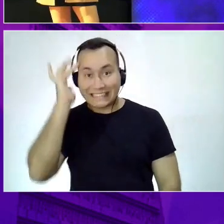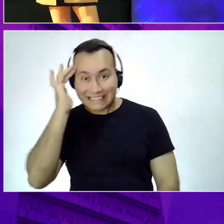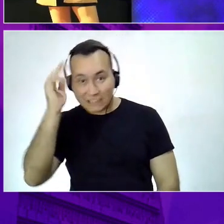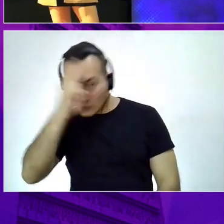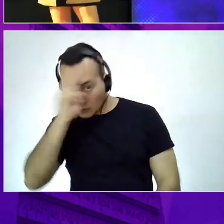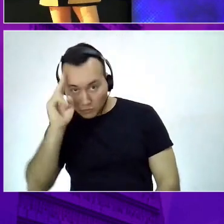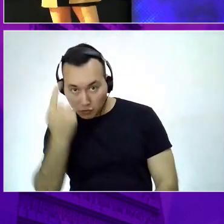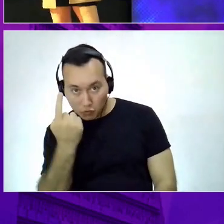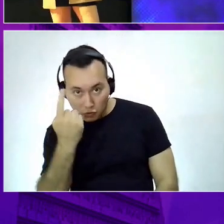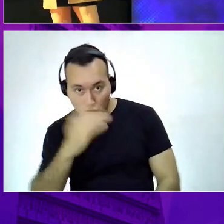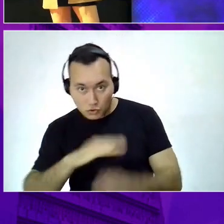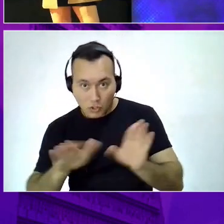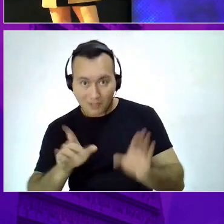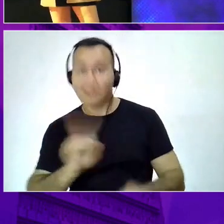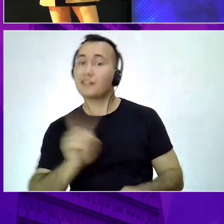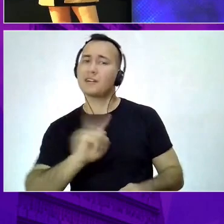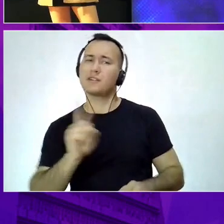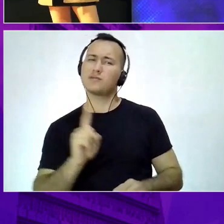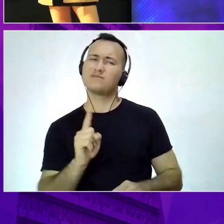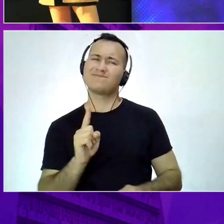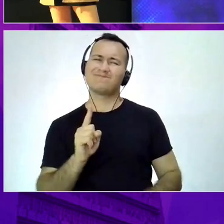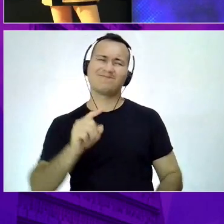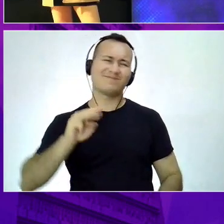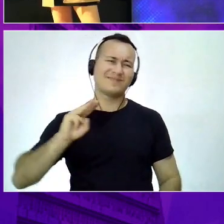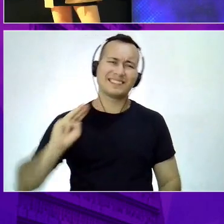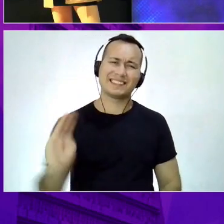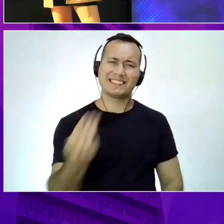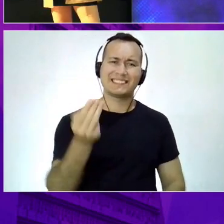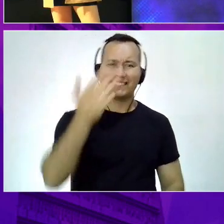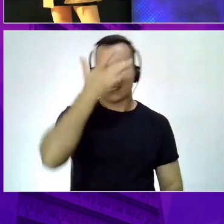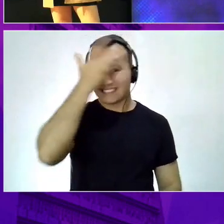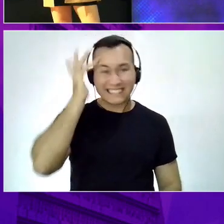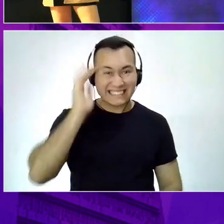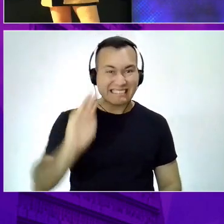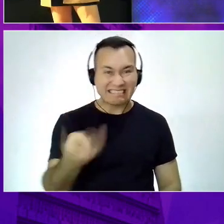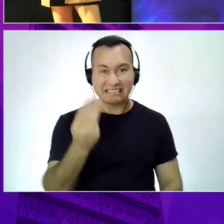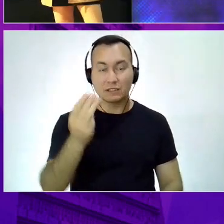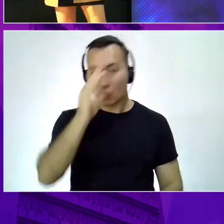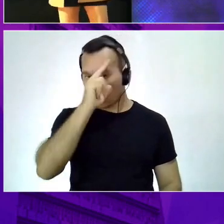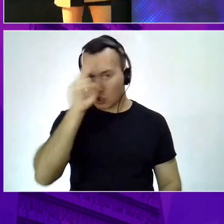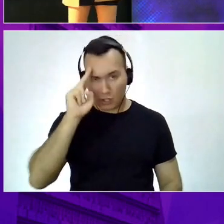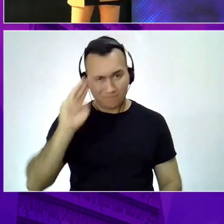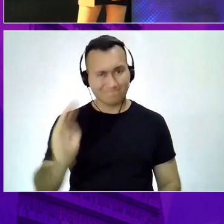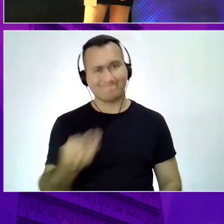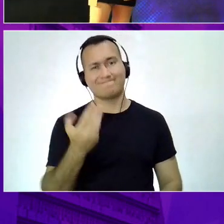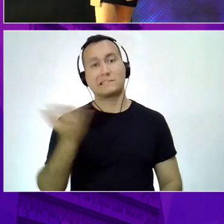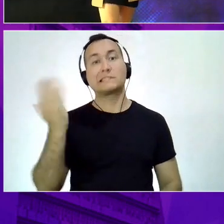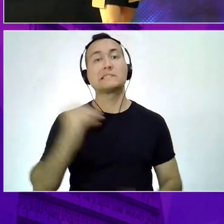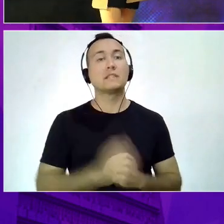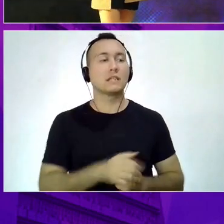uma falha de comunicação, como que a gente vai conseguir fazer esse gerenciamento? Pode não valer a pena.